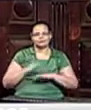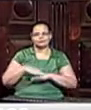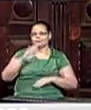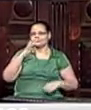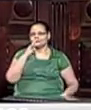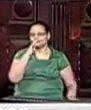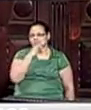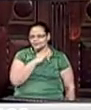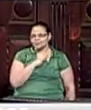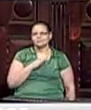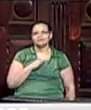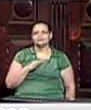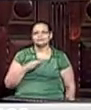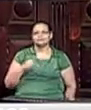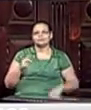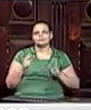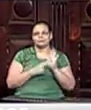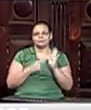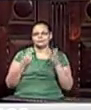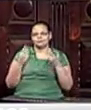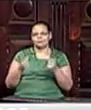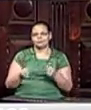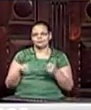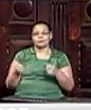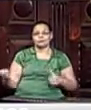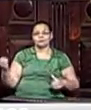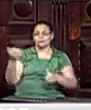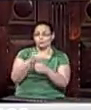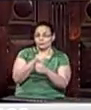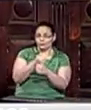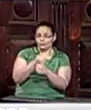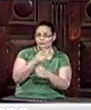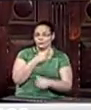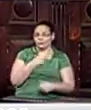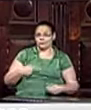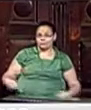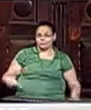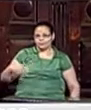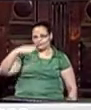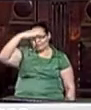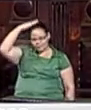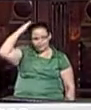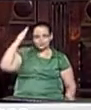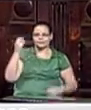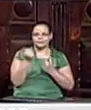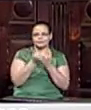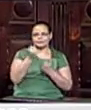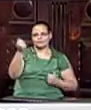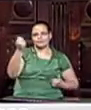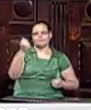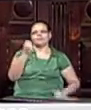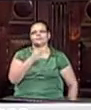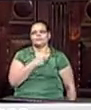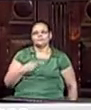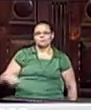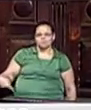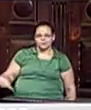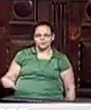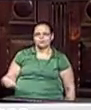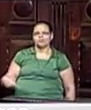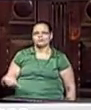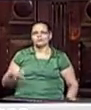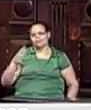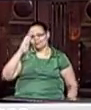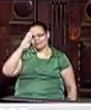evidente. E aí assume o presidente Temer, vice-presidente da República, integrando